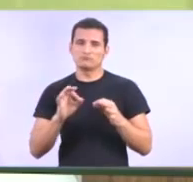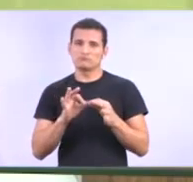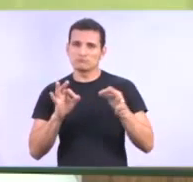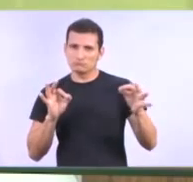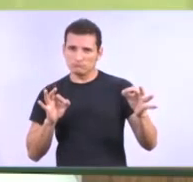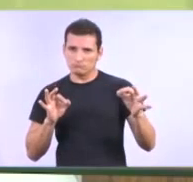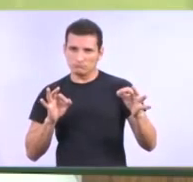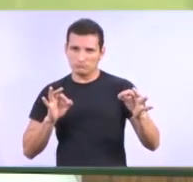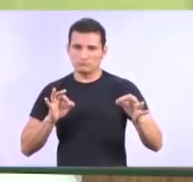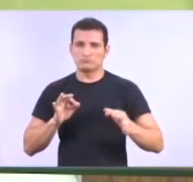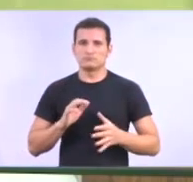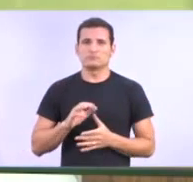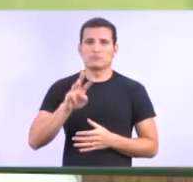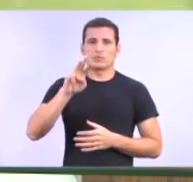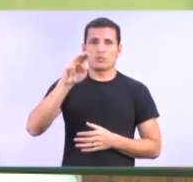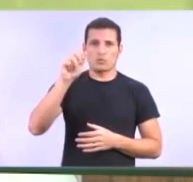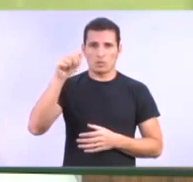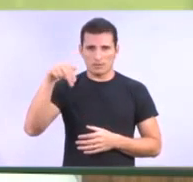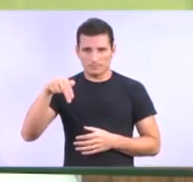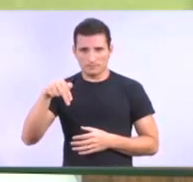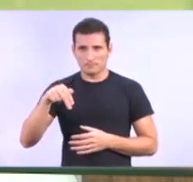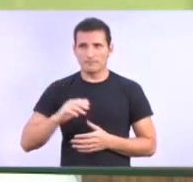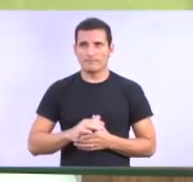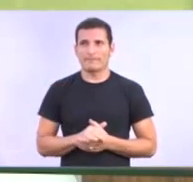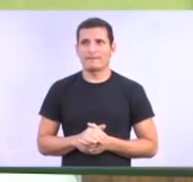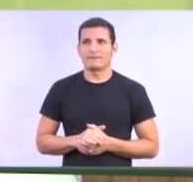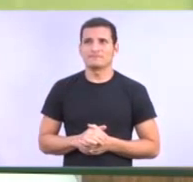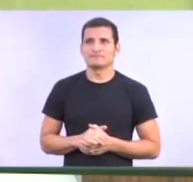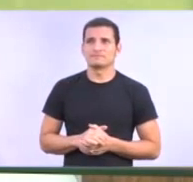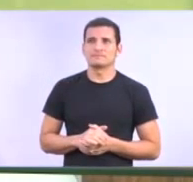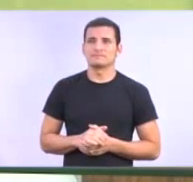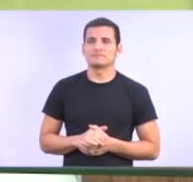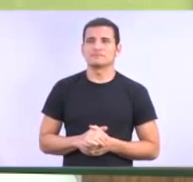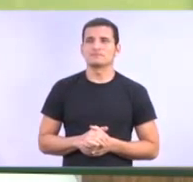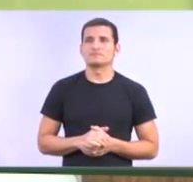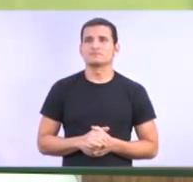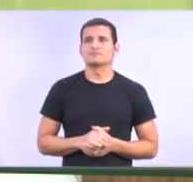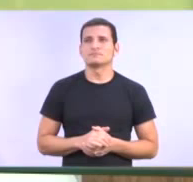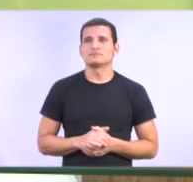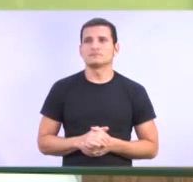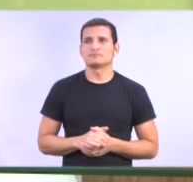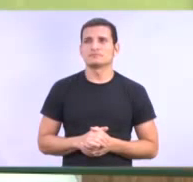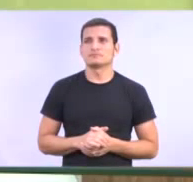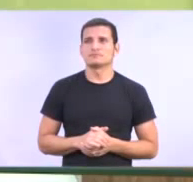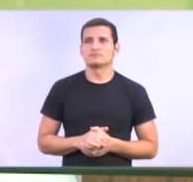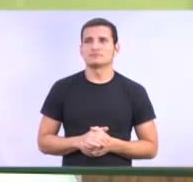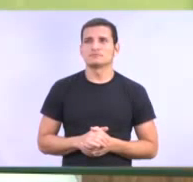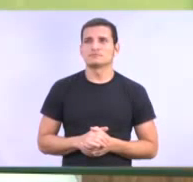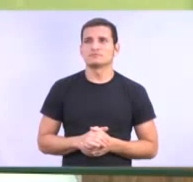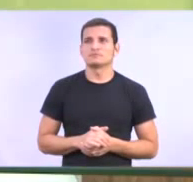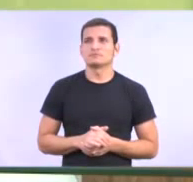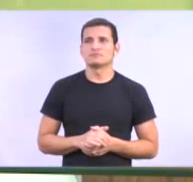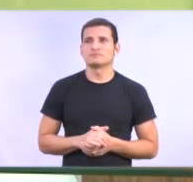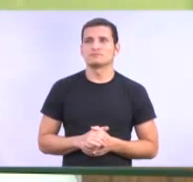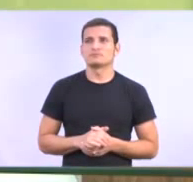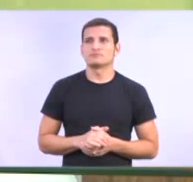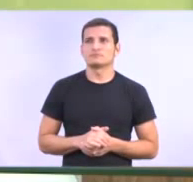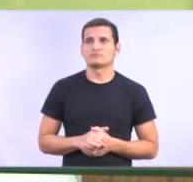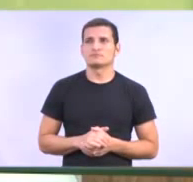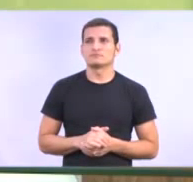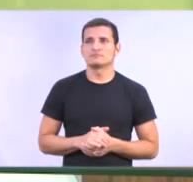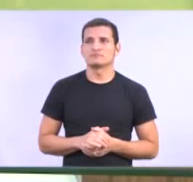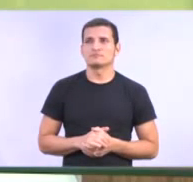WAN, tá certo? E depois de lá, volta então para redes normais que vai ocorrer até